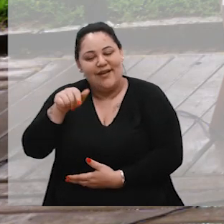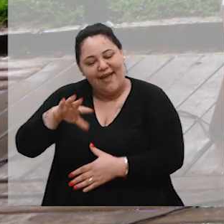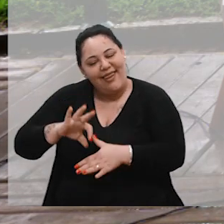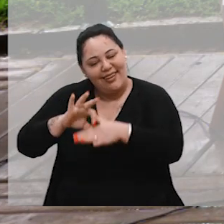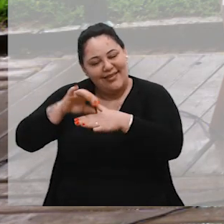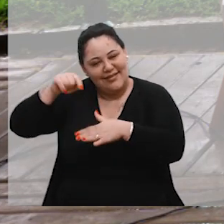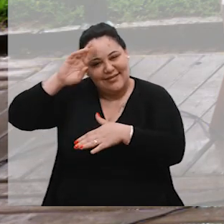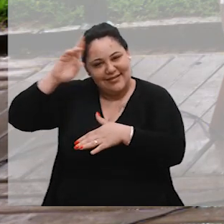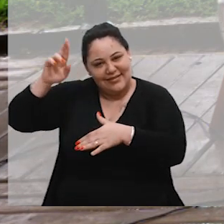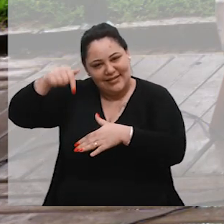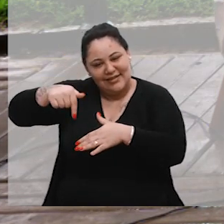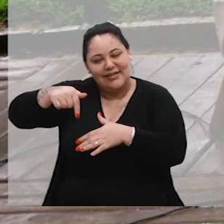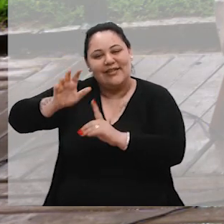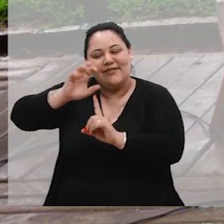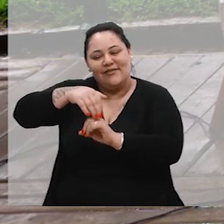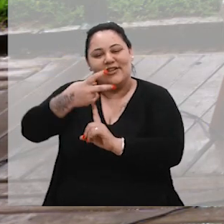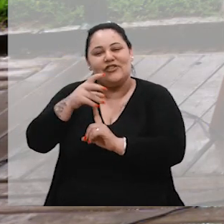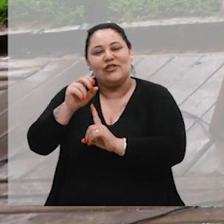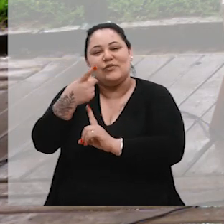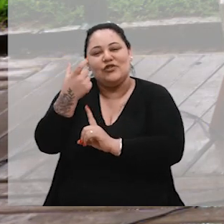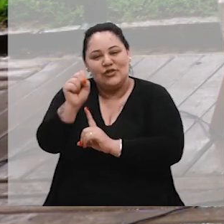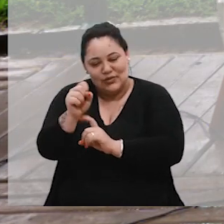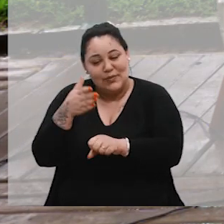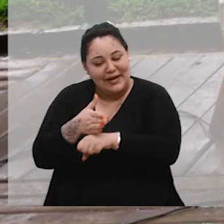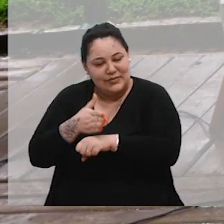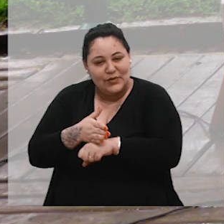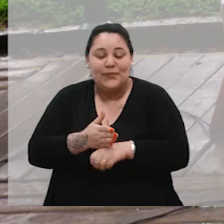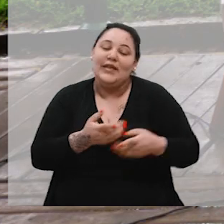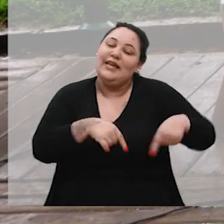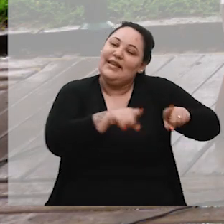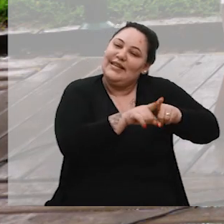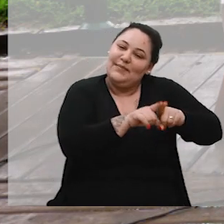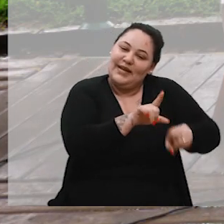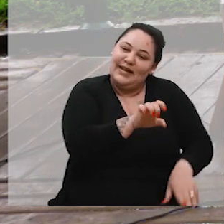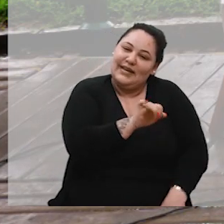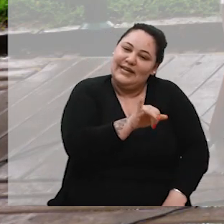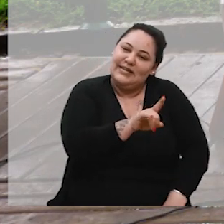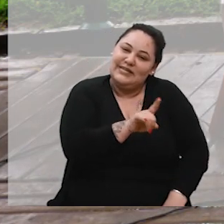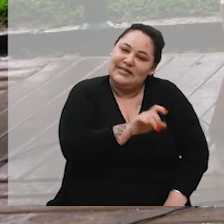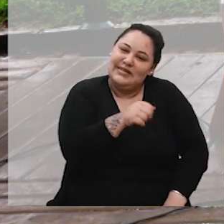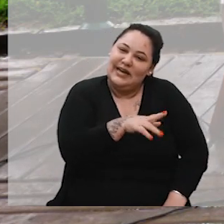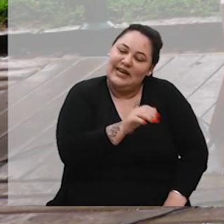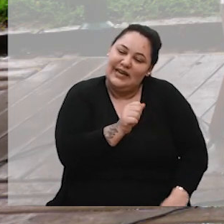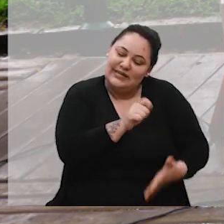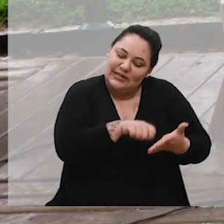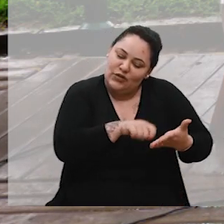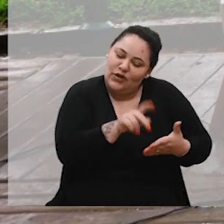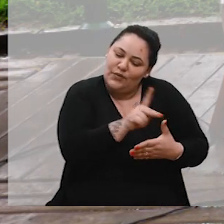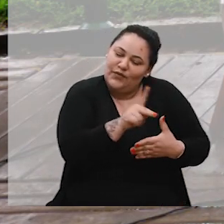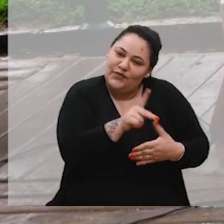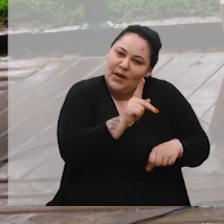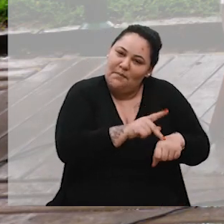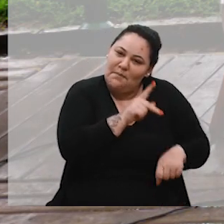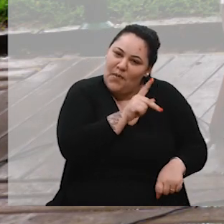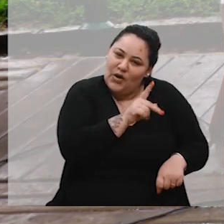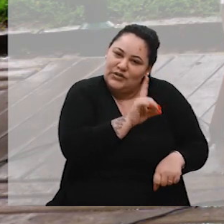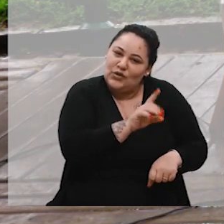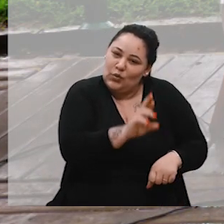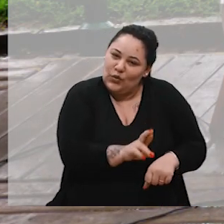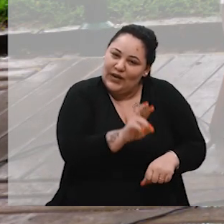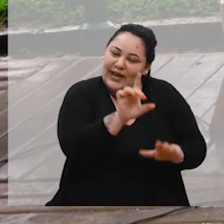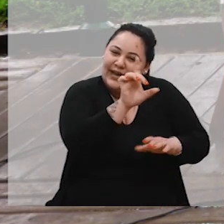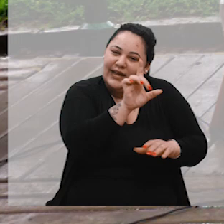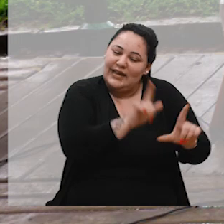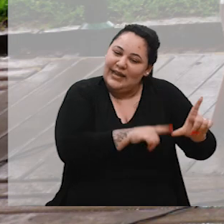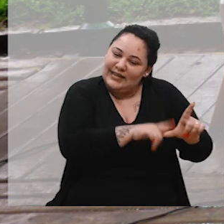patrona da Feira do Livro de 2018. Também com a gente a Lisana Bertucci, escritora, professora, pós-doutora em letras e